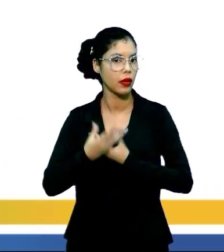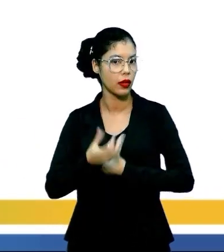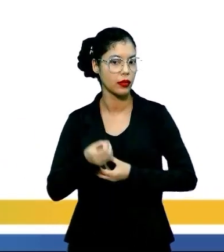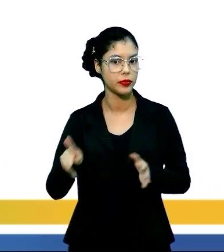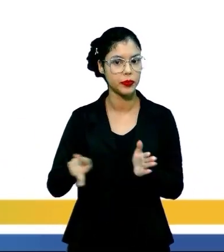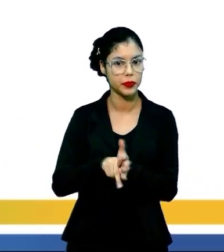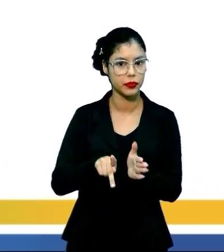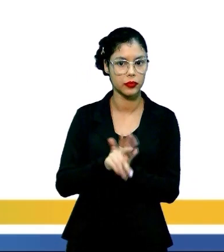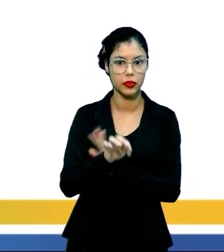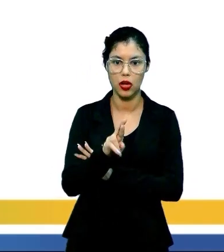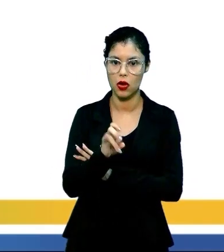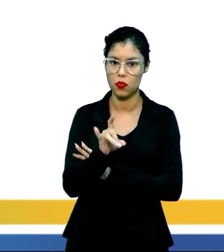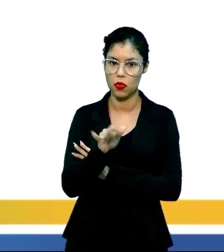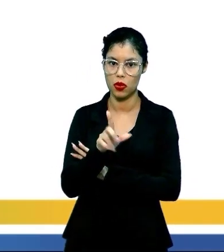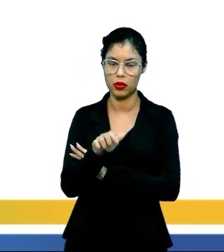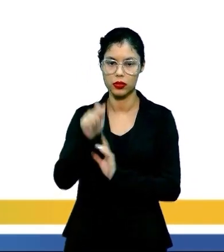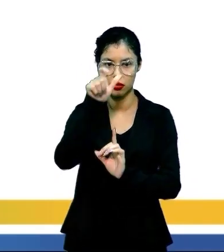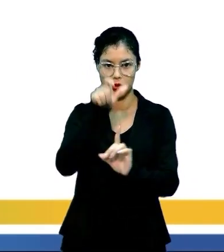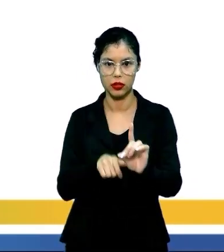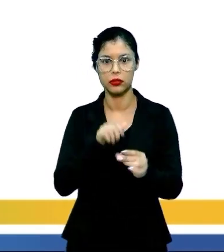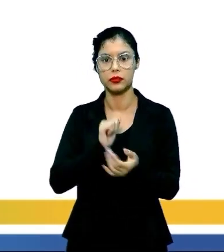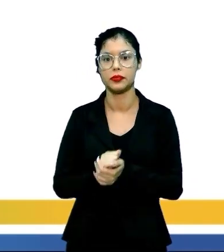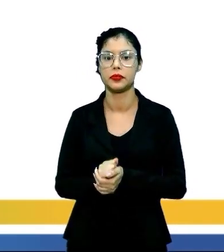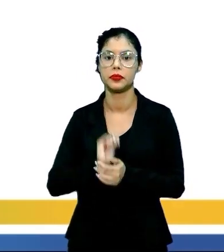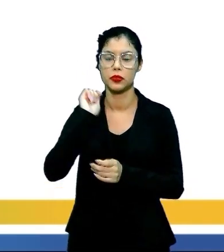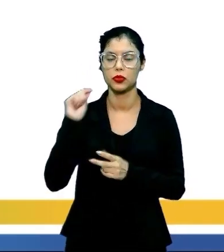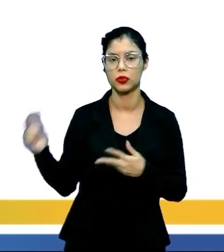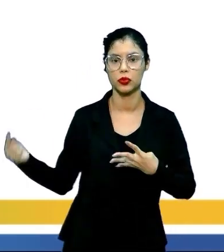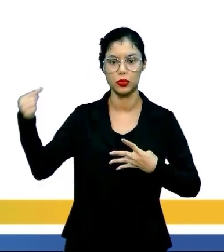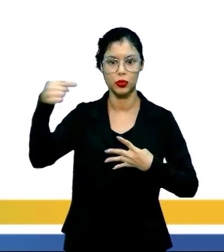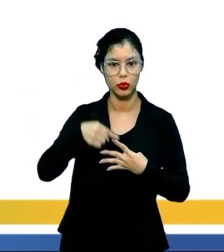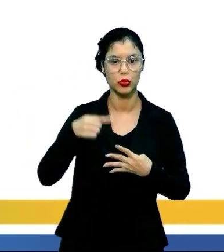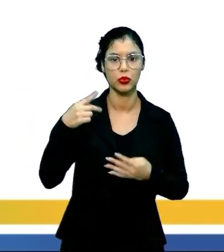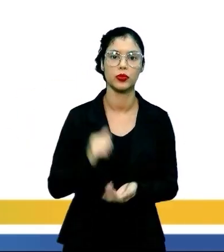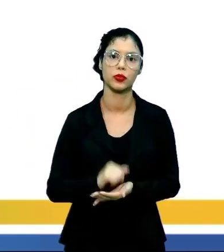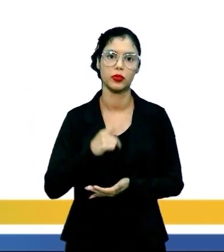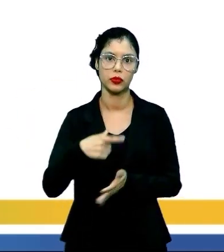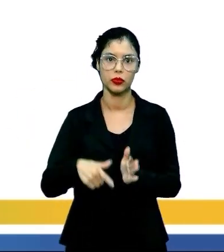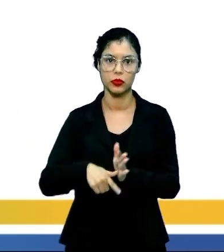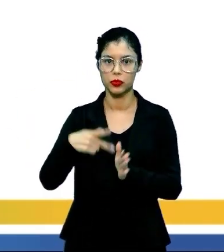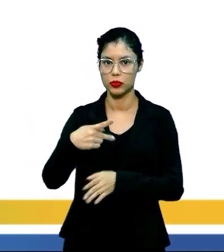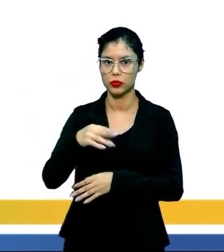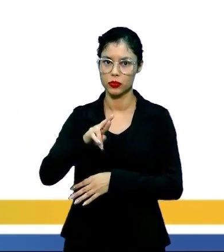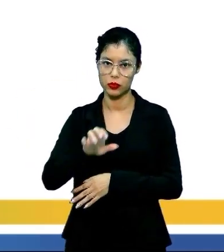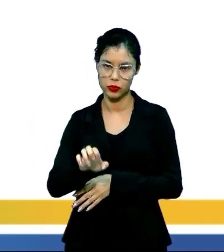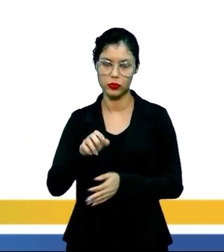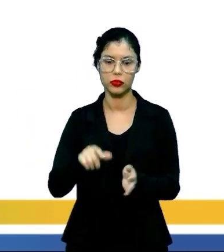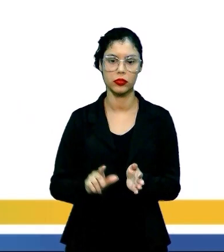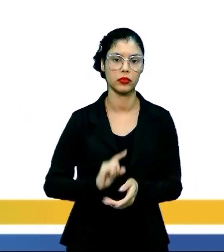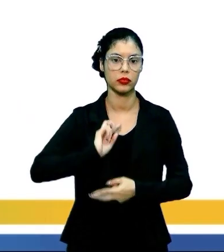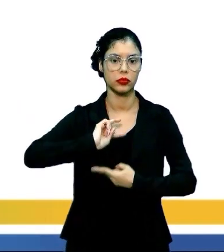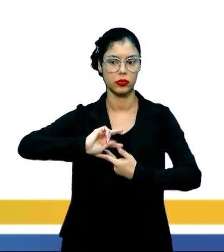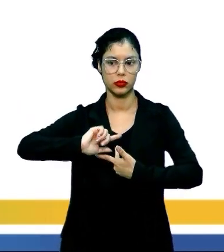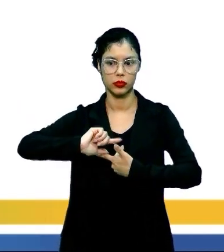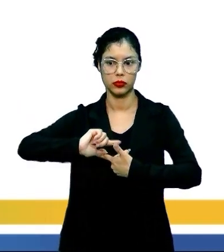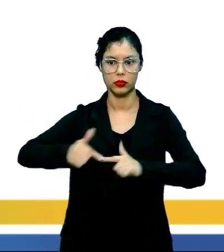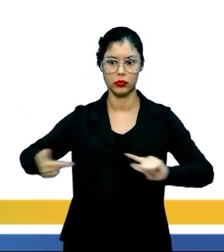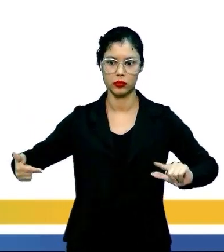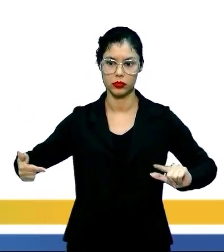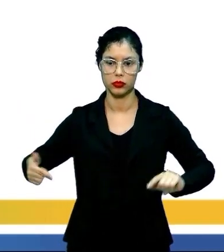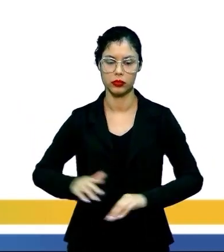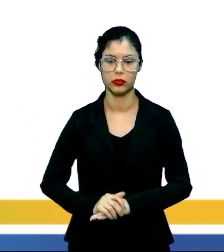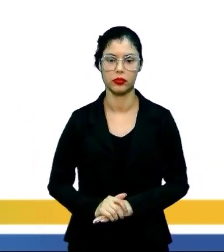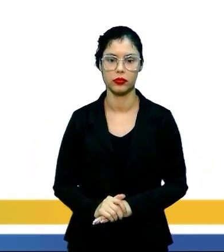desses poetas que ele está entre aí o simbolismo e o pré-modernismo, que nós trataremos em aulas